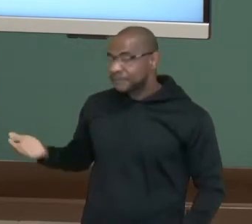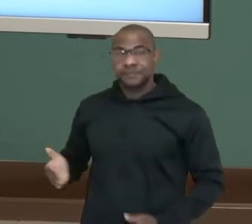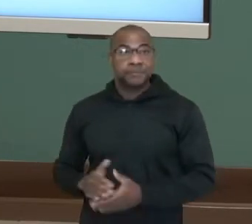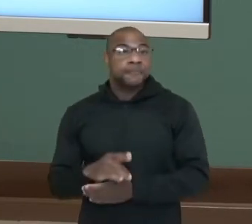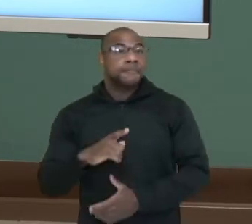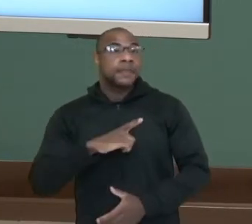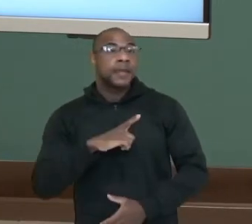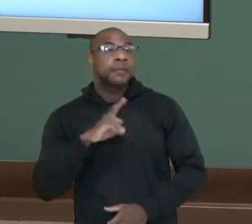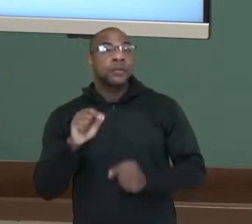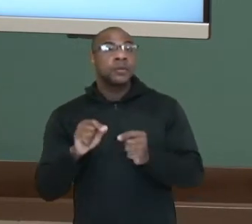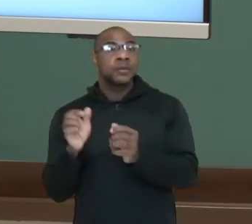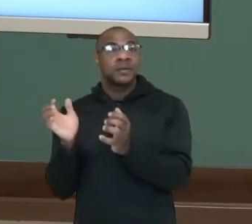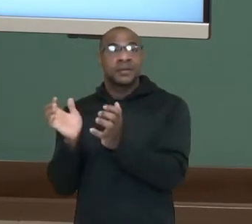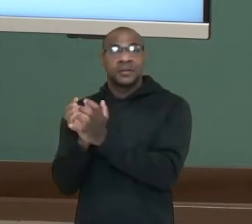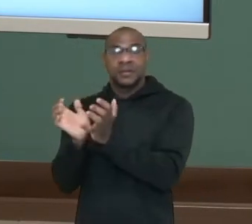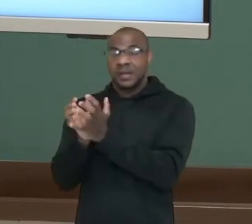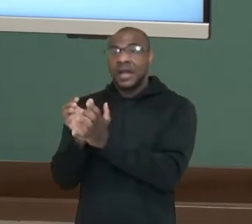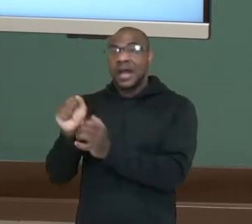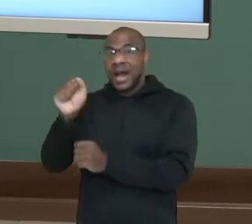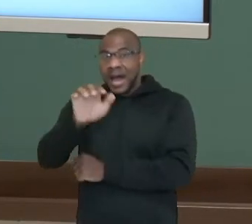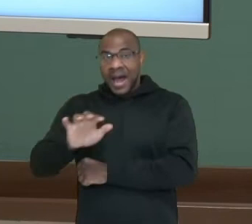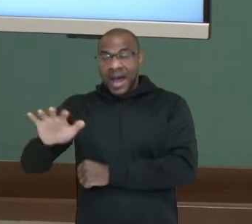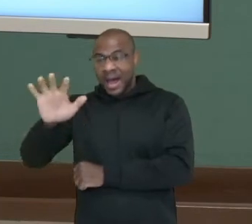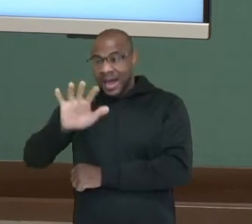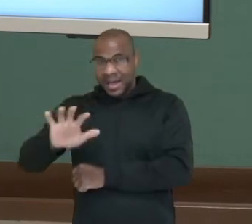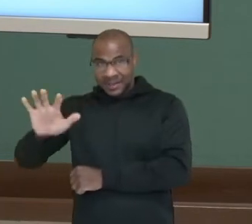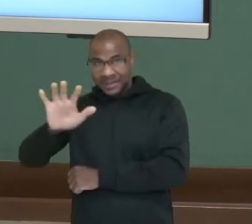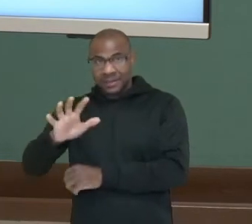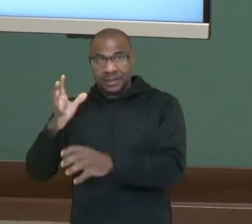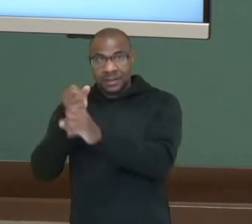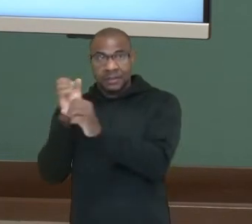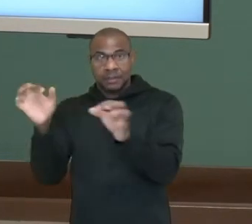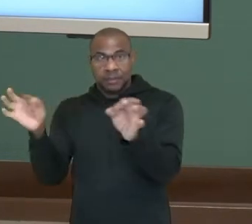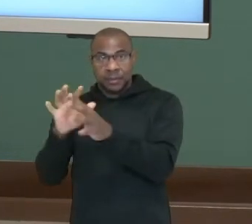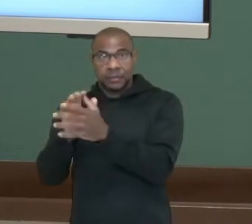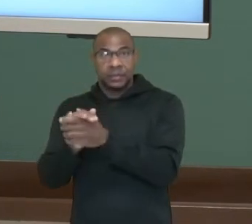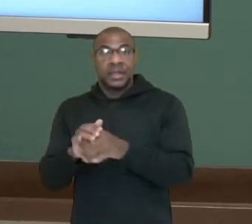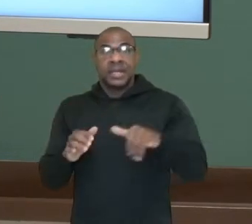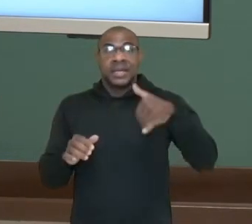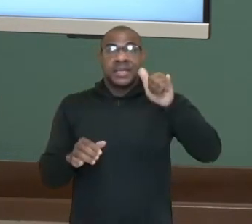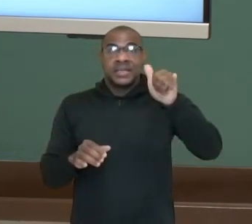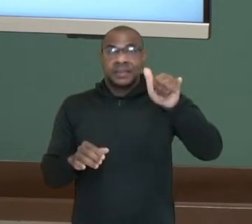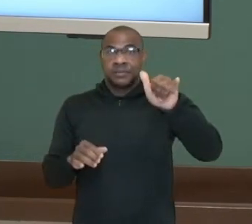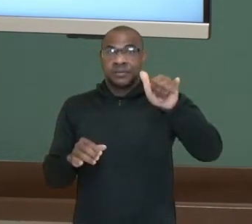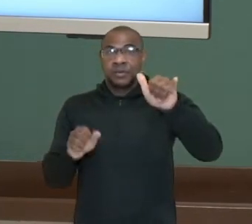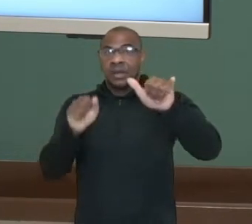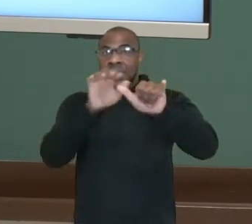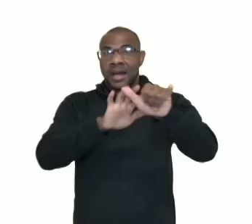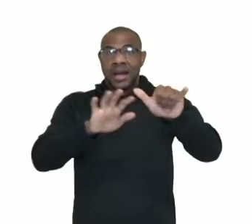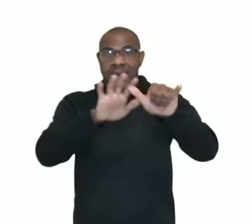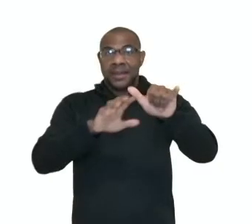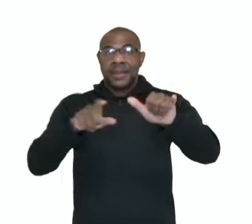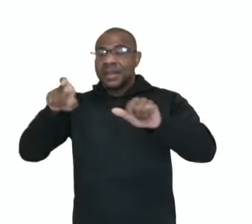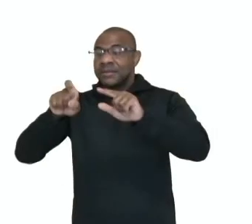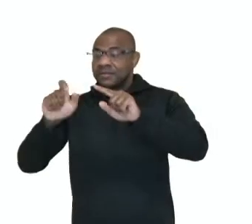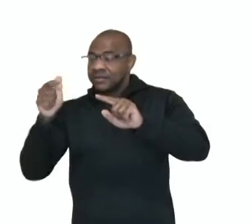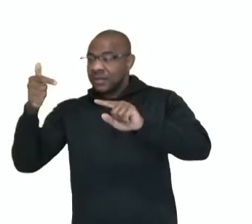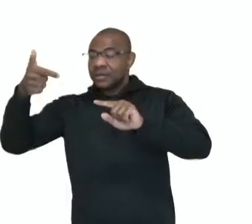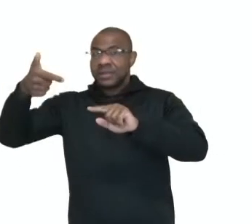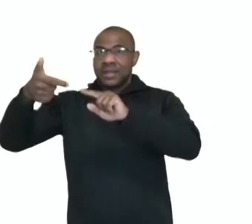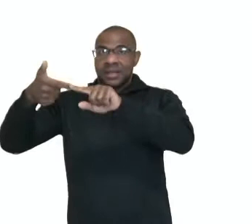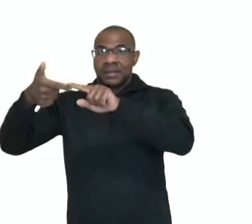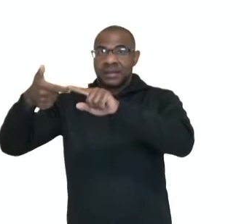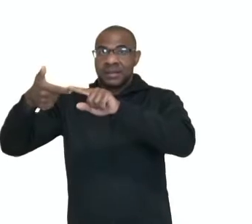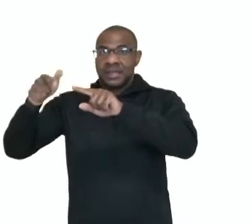Temos aqui, então, a área do quadrado, os cálculos feitos, y representa a área, x ao quadrado, x representa a medida